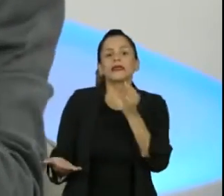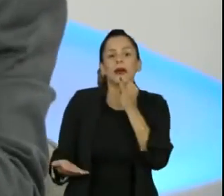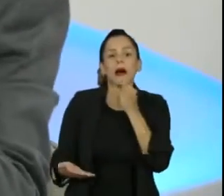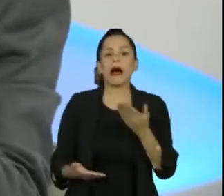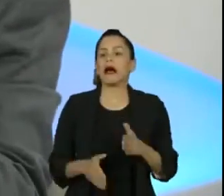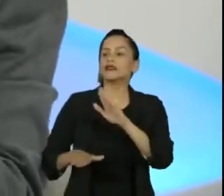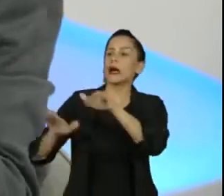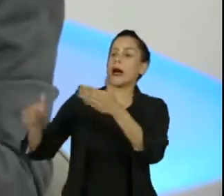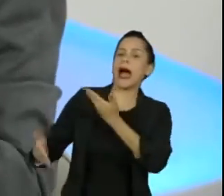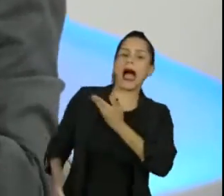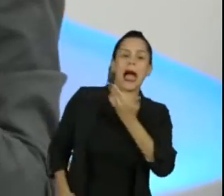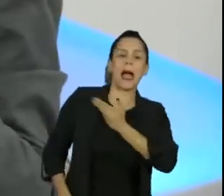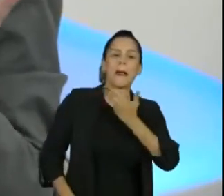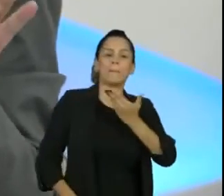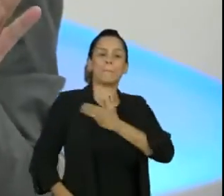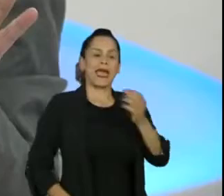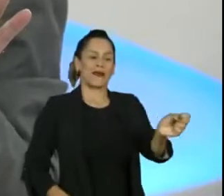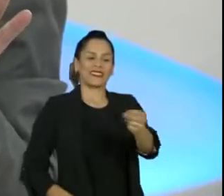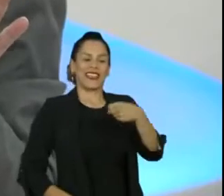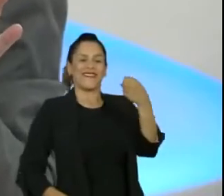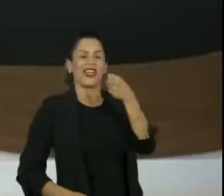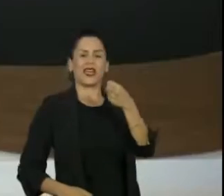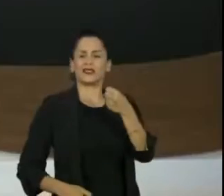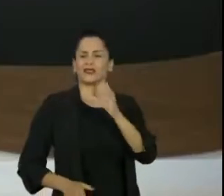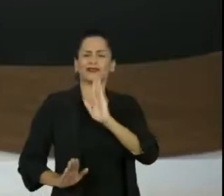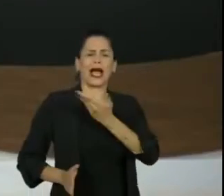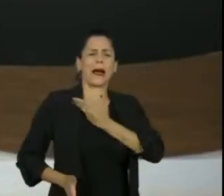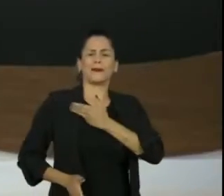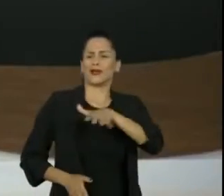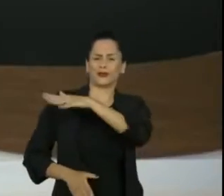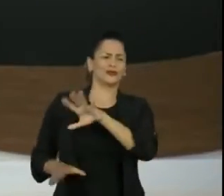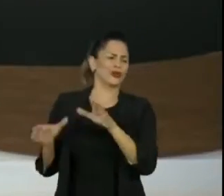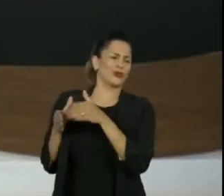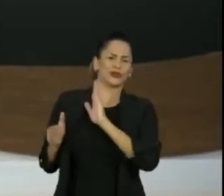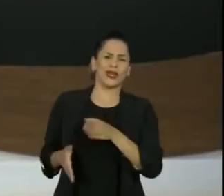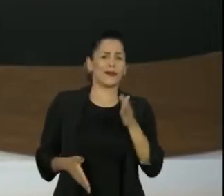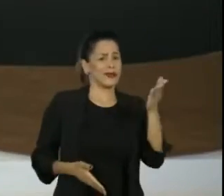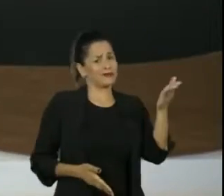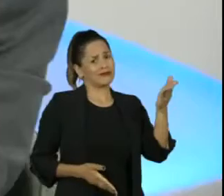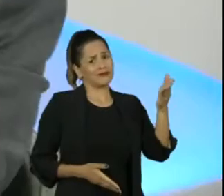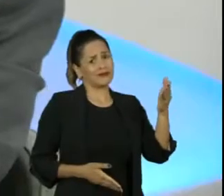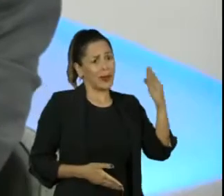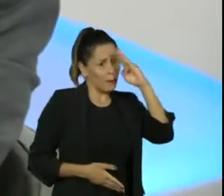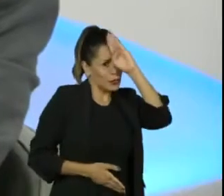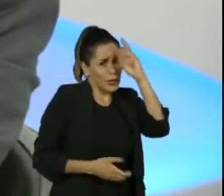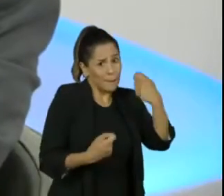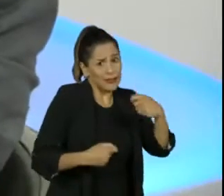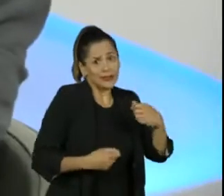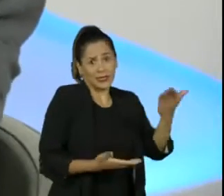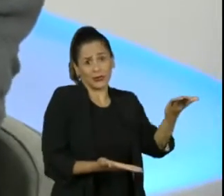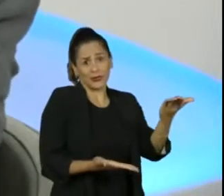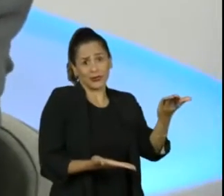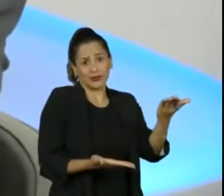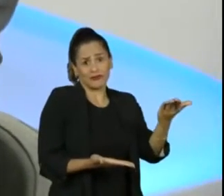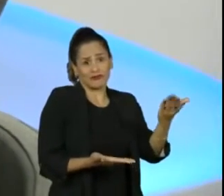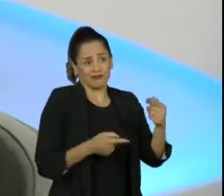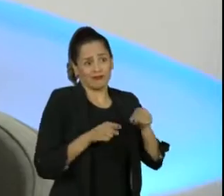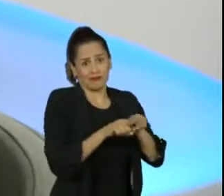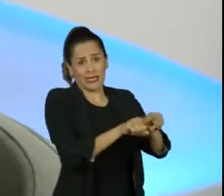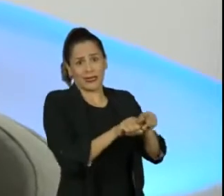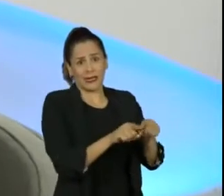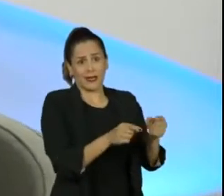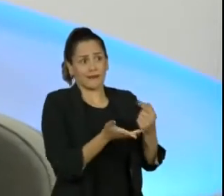eu já tenho. Com 61 anos eu não vou arrumar novo, né? Então, é o seguinte, faltou